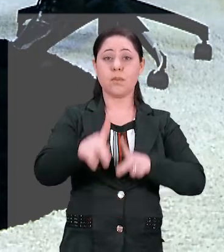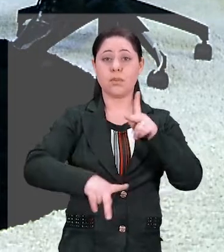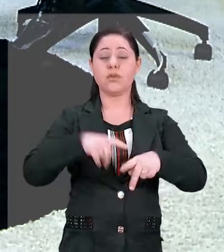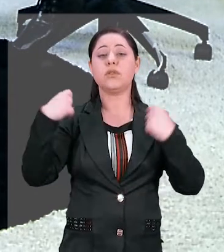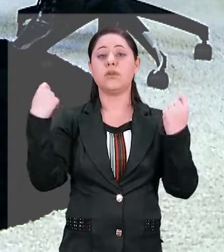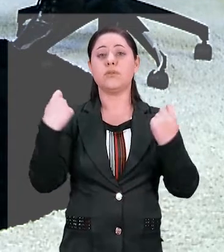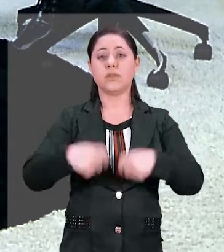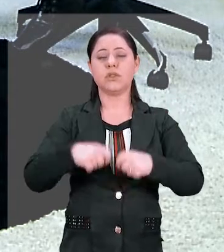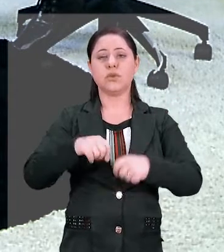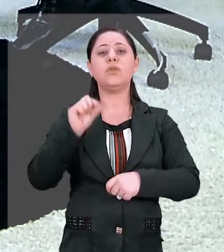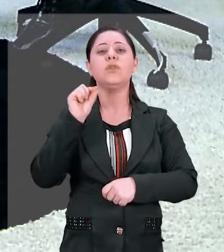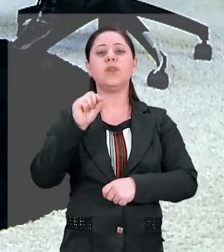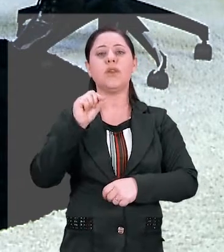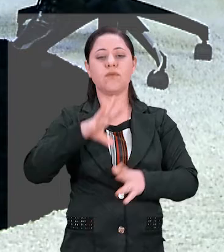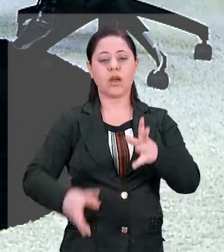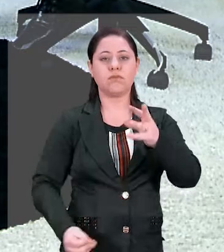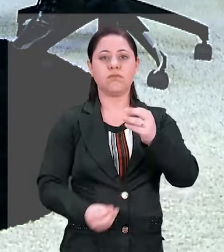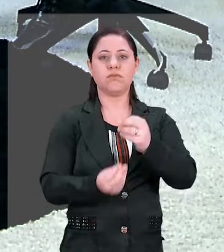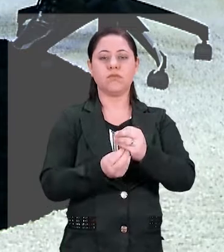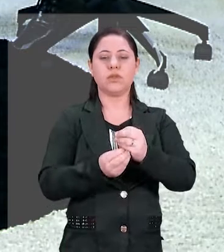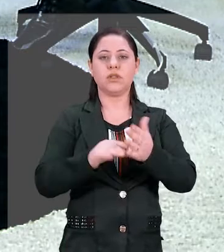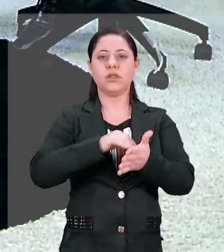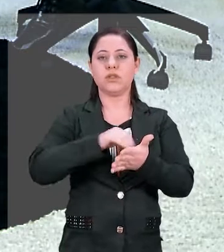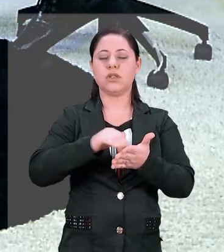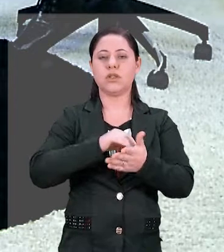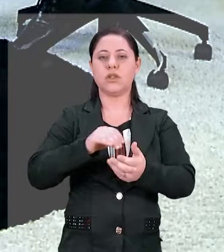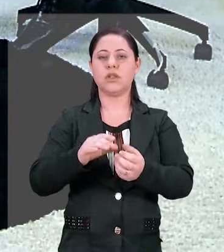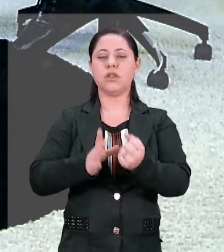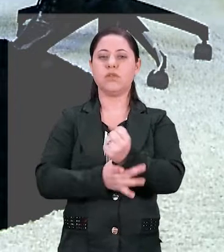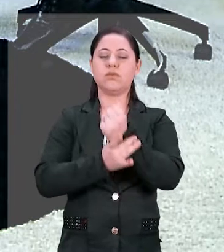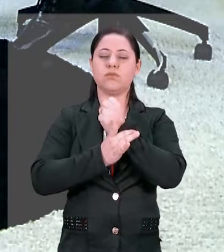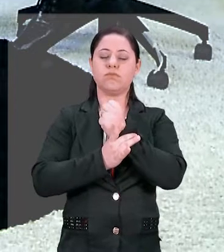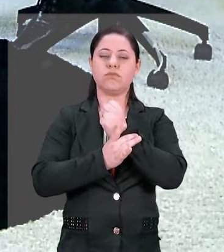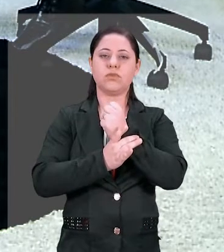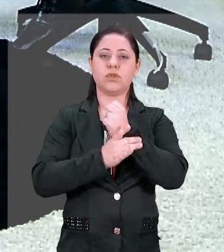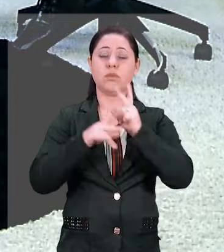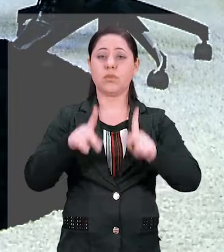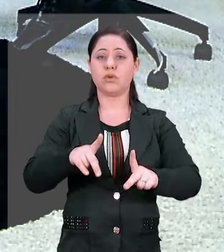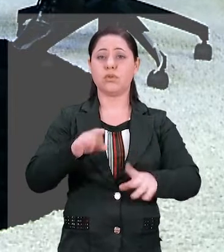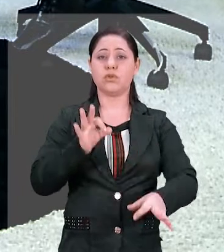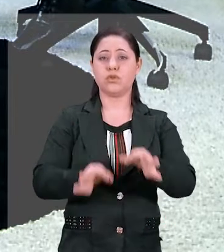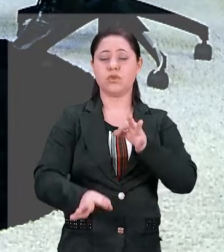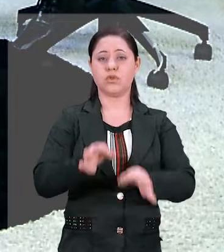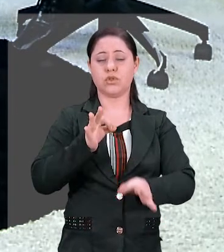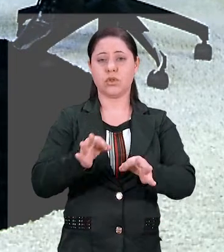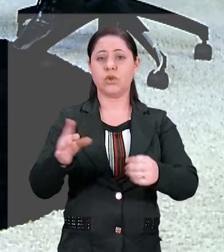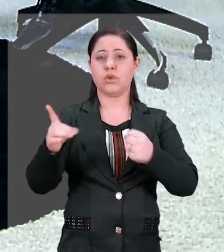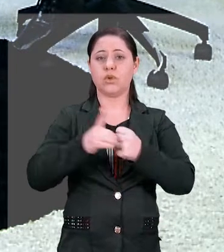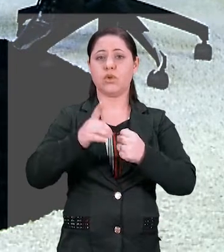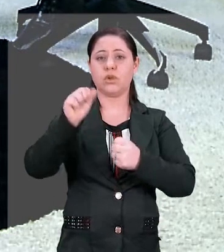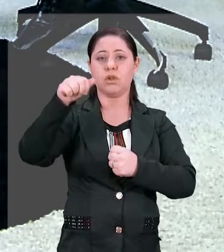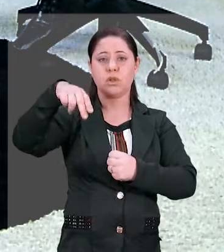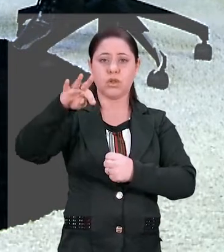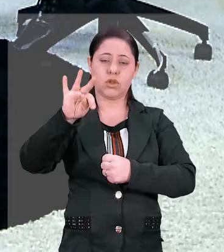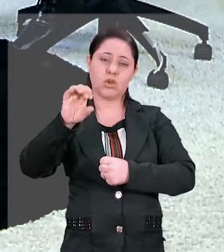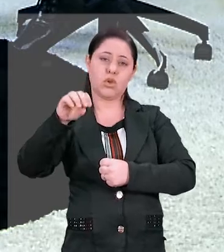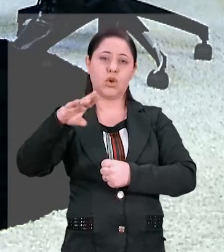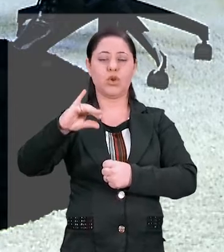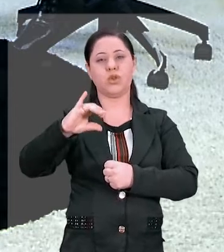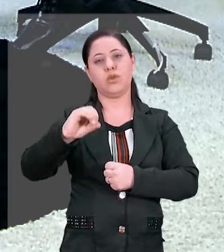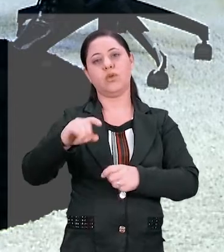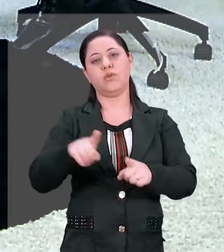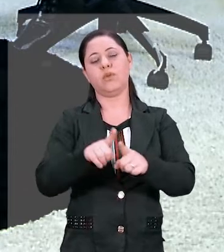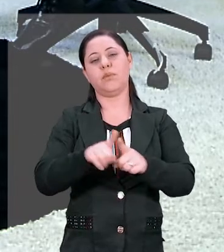precisa saber a respeito do que vai ser implantado pela Secretaria de Segurança Pública e Justiça, que o doutor Antônio Carlos, o nosso querido Carlinhos,